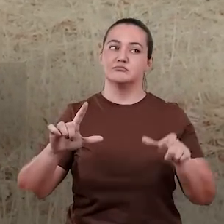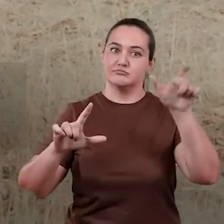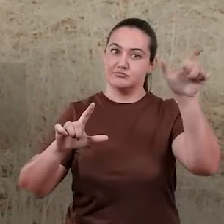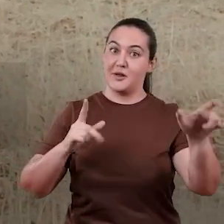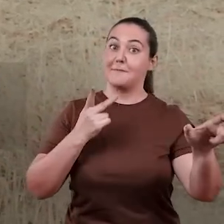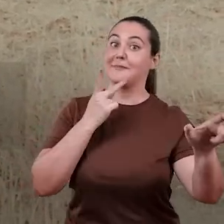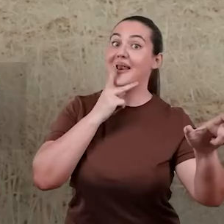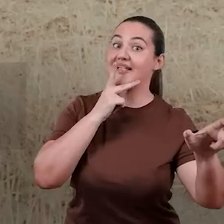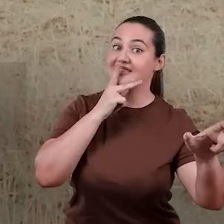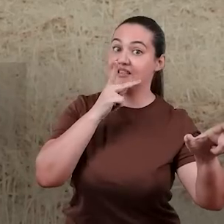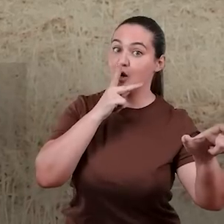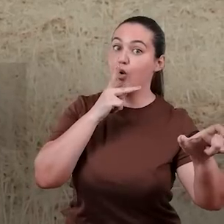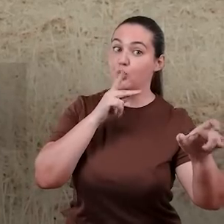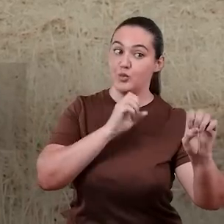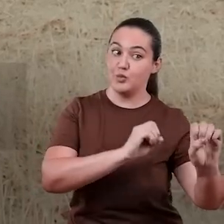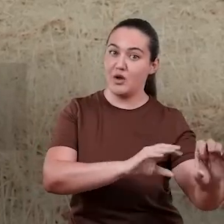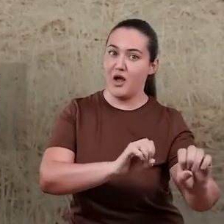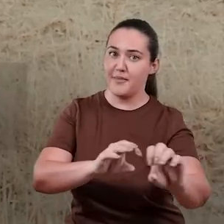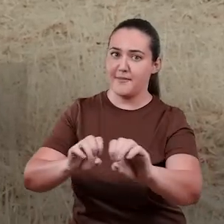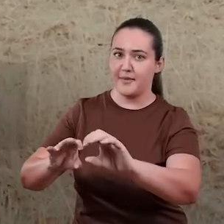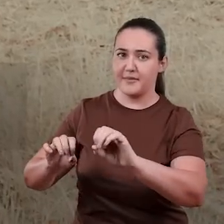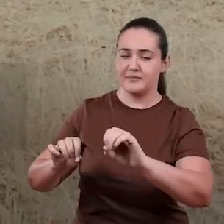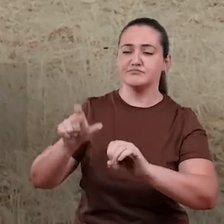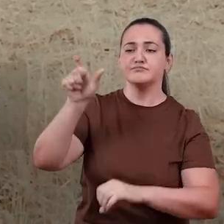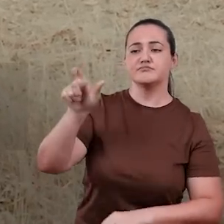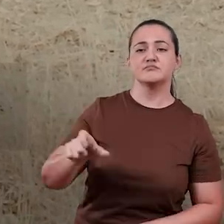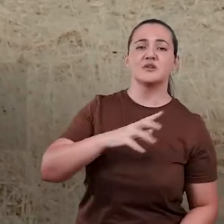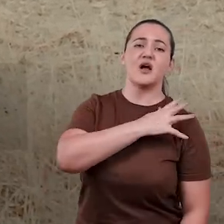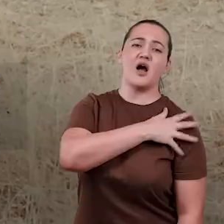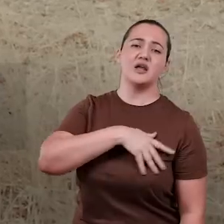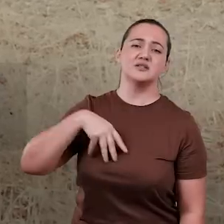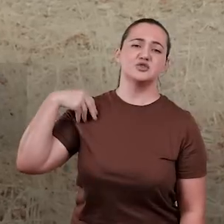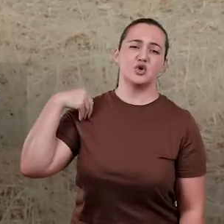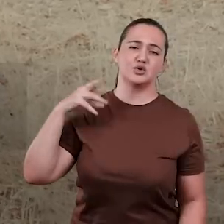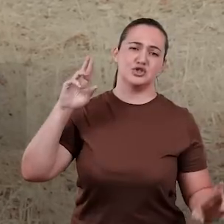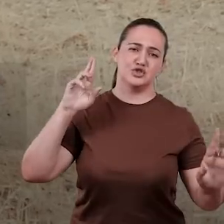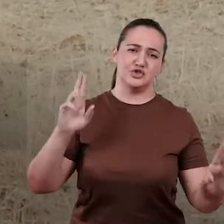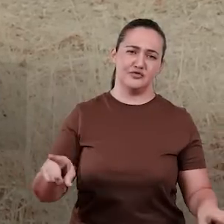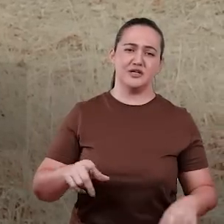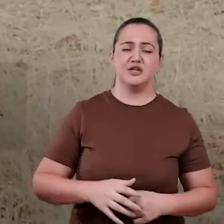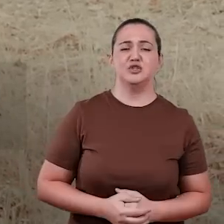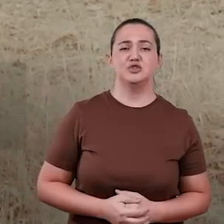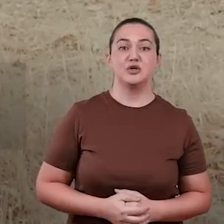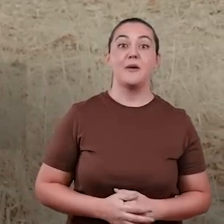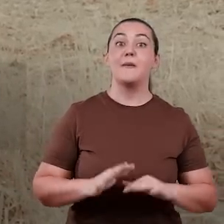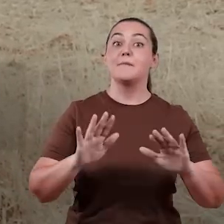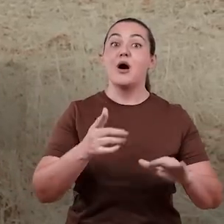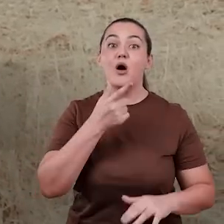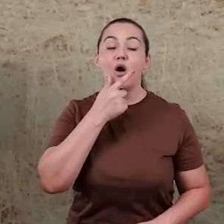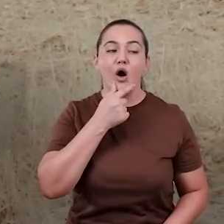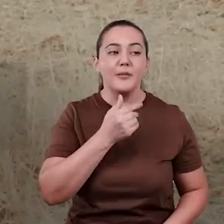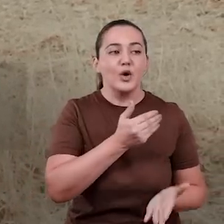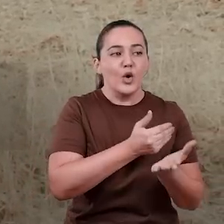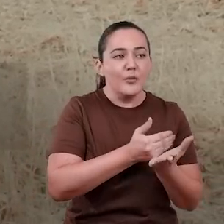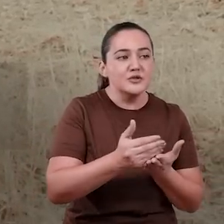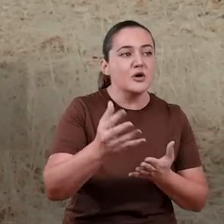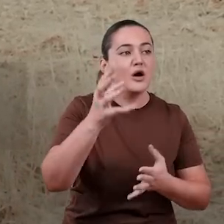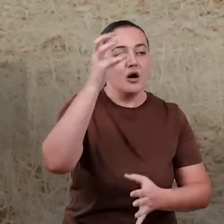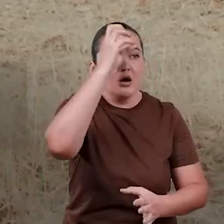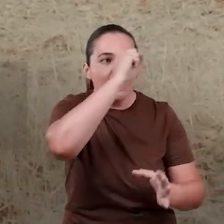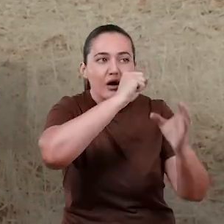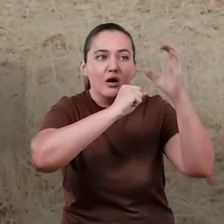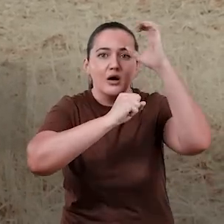materialista demais. Contudo, todo esse universo de pensamentos filosóficos fez parte da compreensão de mundo